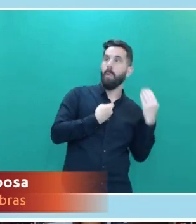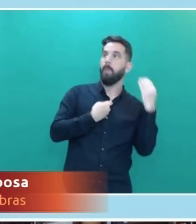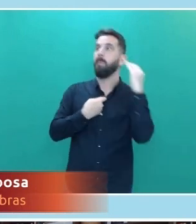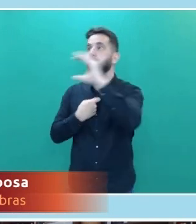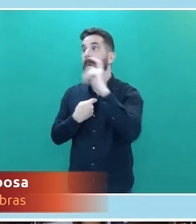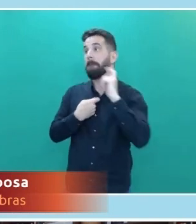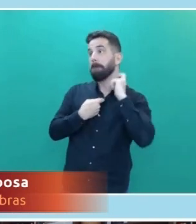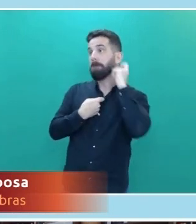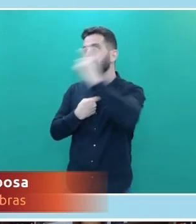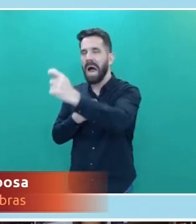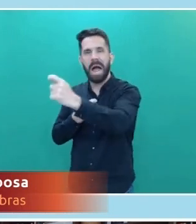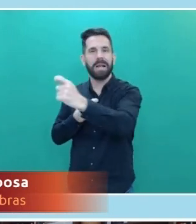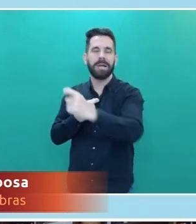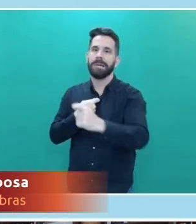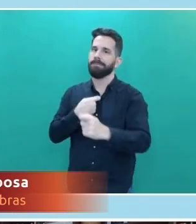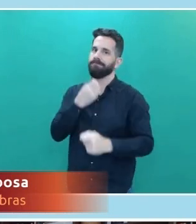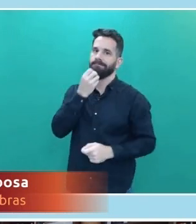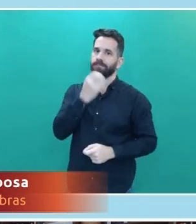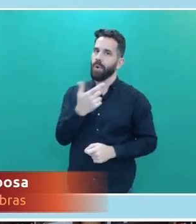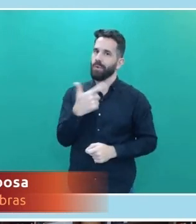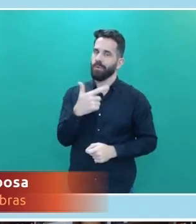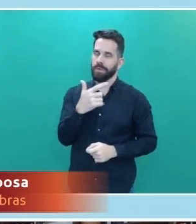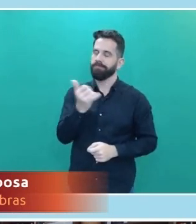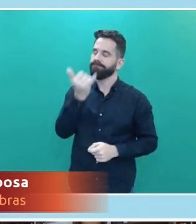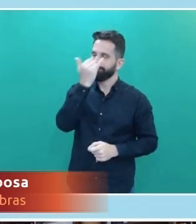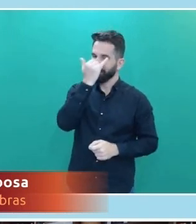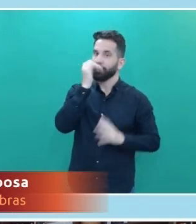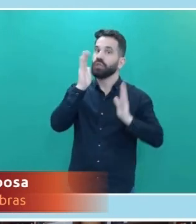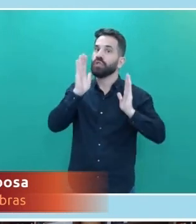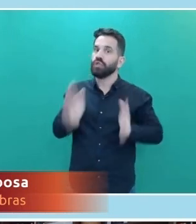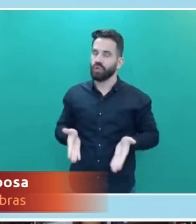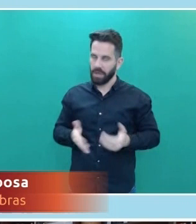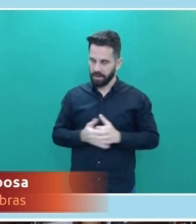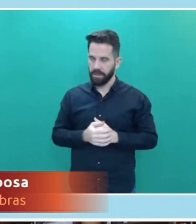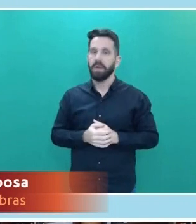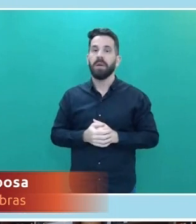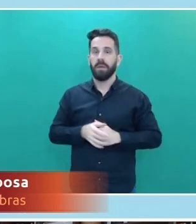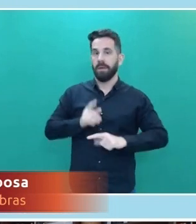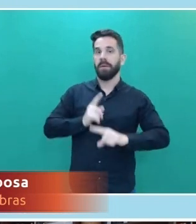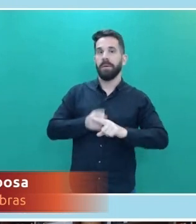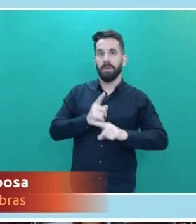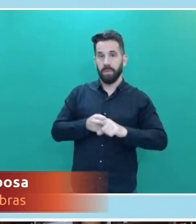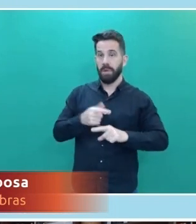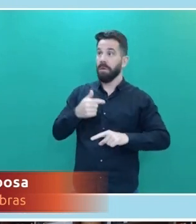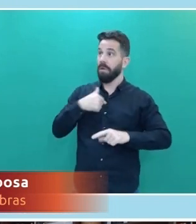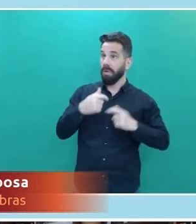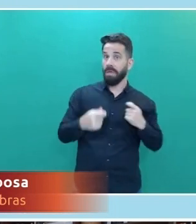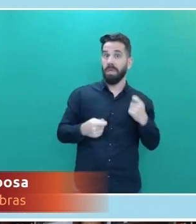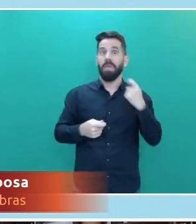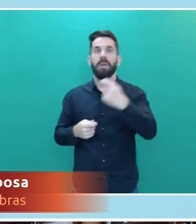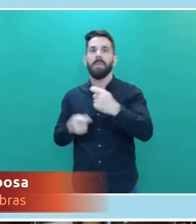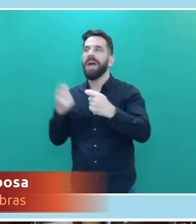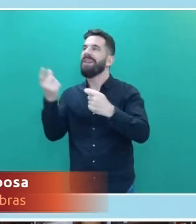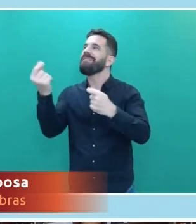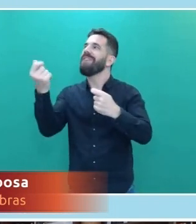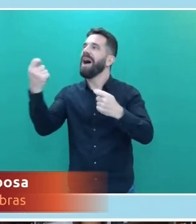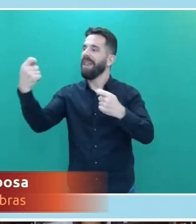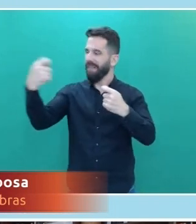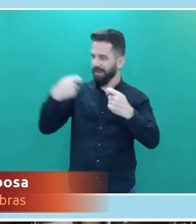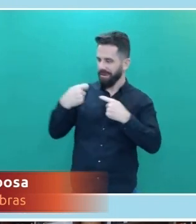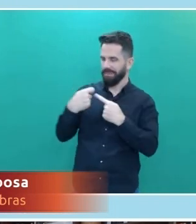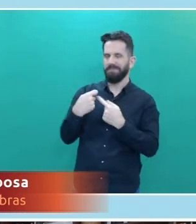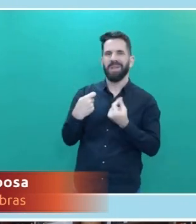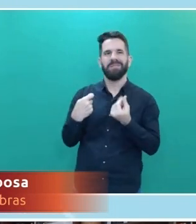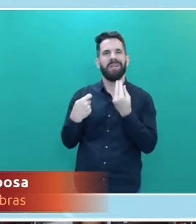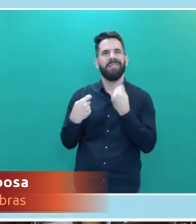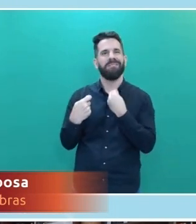gente, nossos credores eram em moeda forte, nossos devedores eram em moedas mais fracas. Claro que não é o caso da moeda